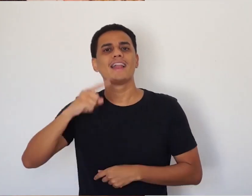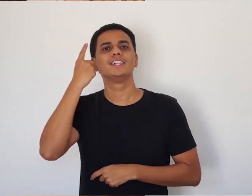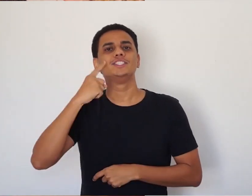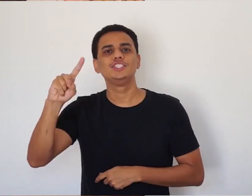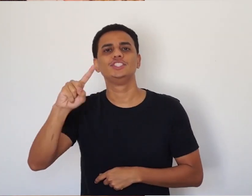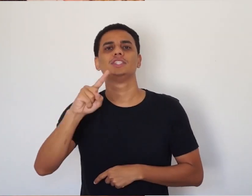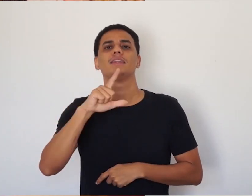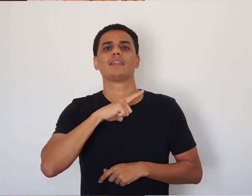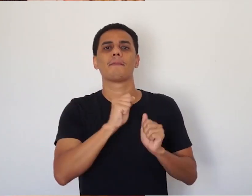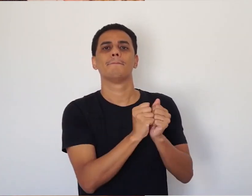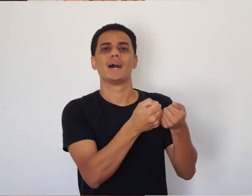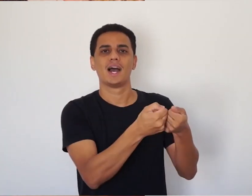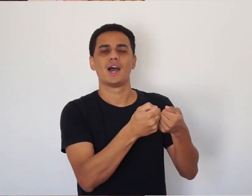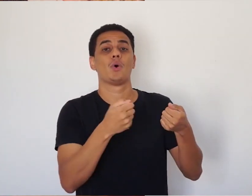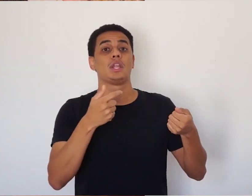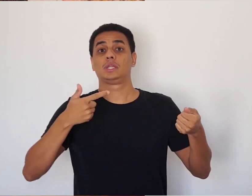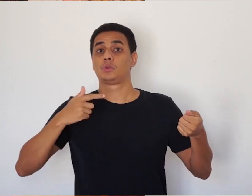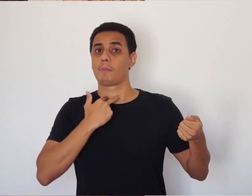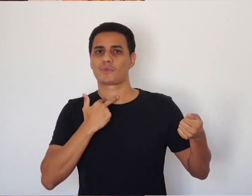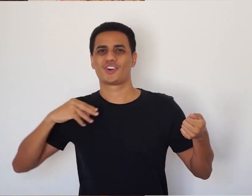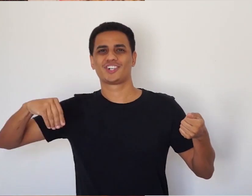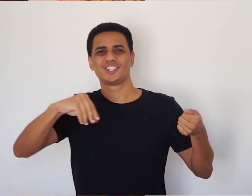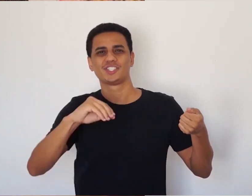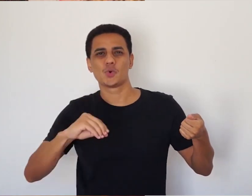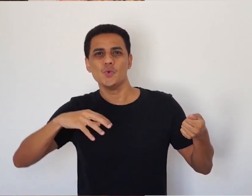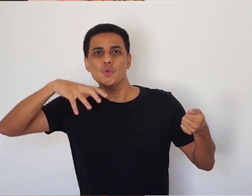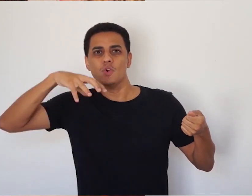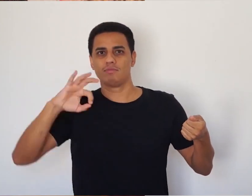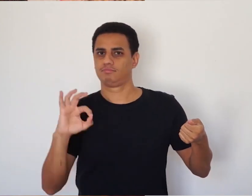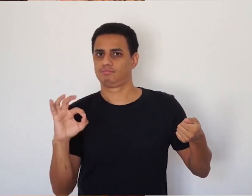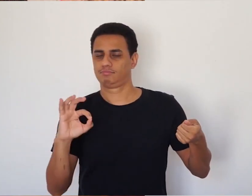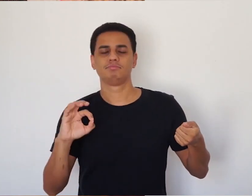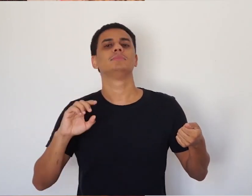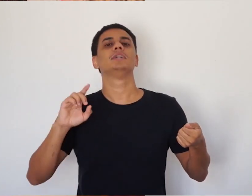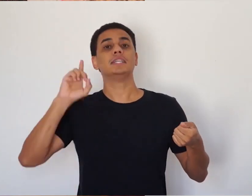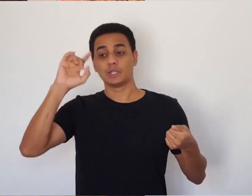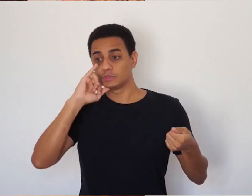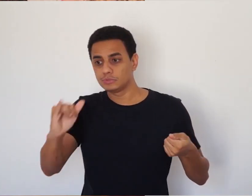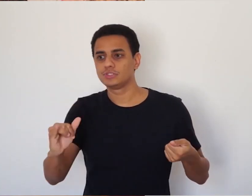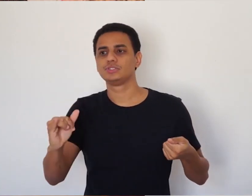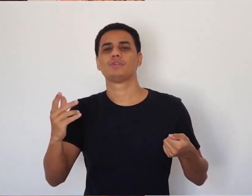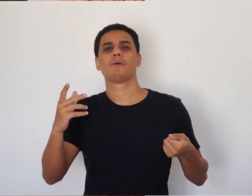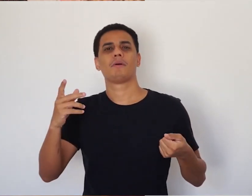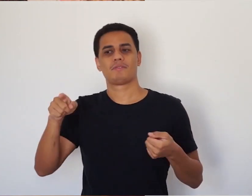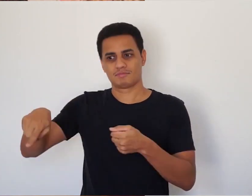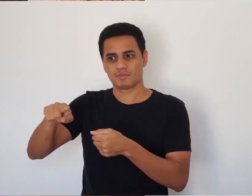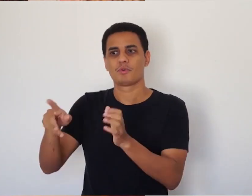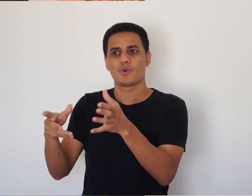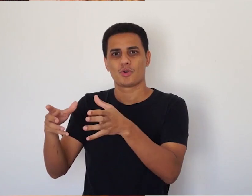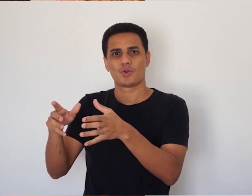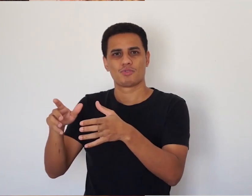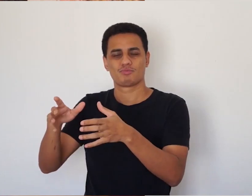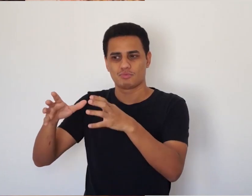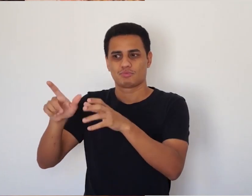pães sem fermento, no qual devia ser sacrificado o Cordeiro Pascal. Jesus enviou Pedro e João dizendo, vão preparar a